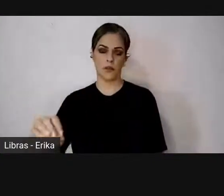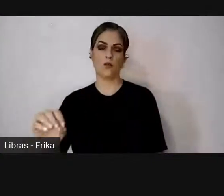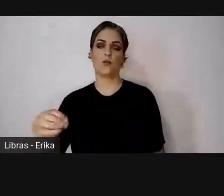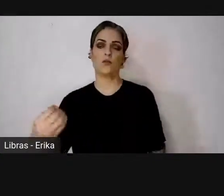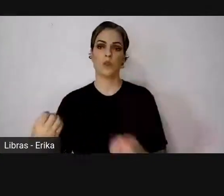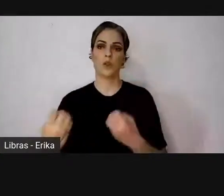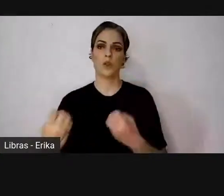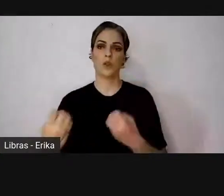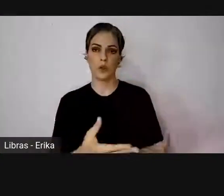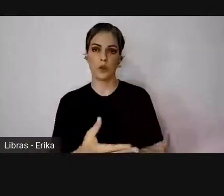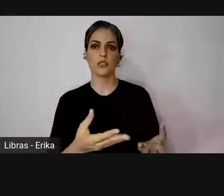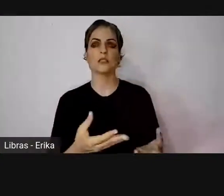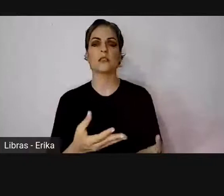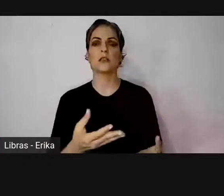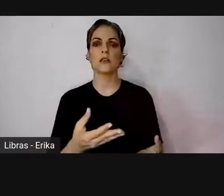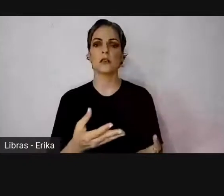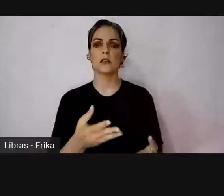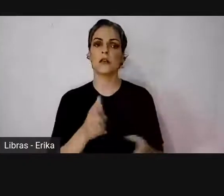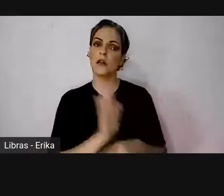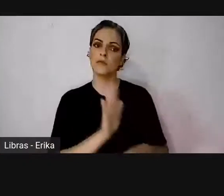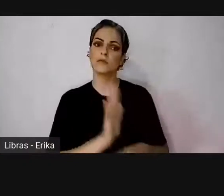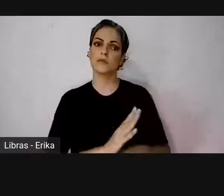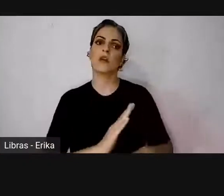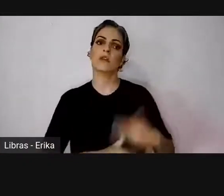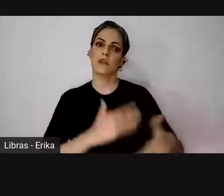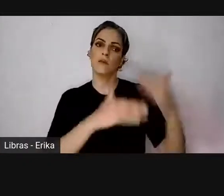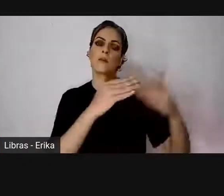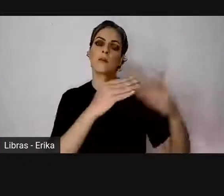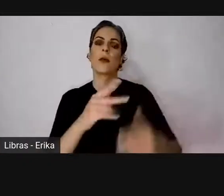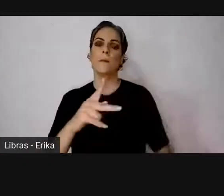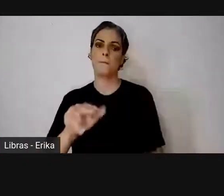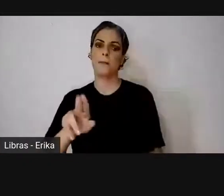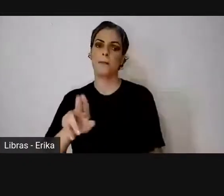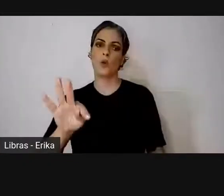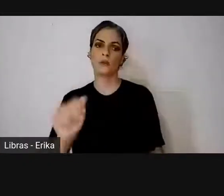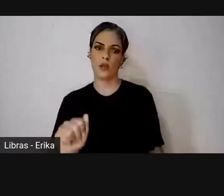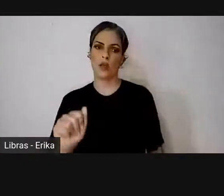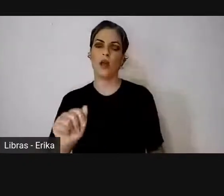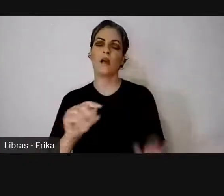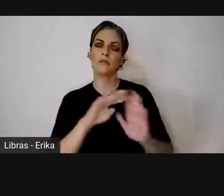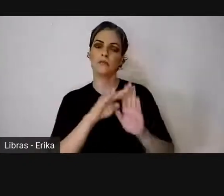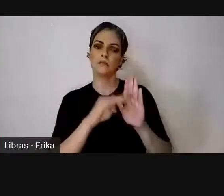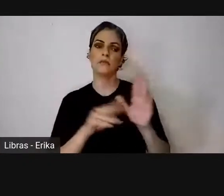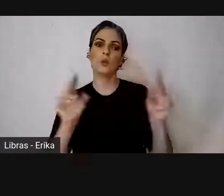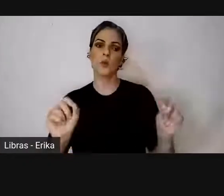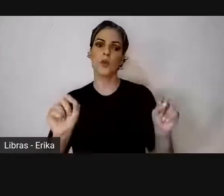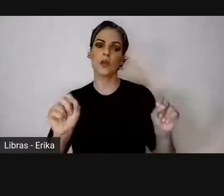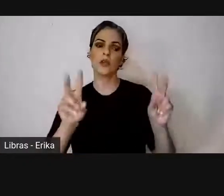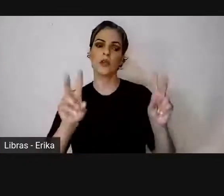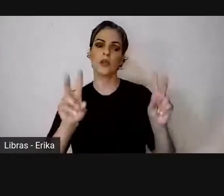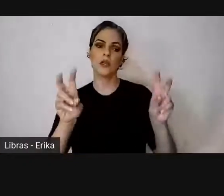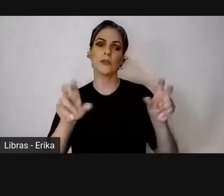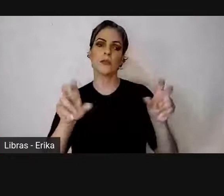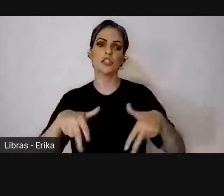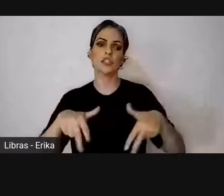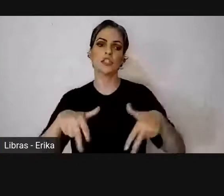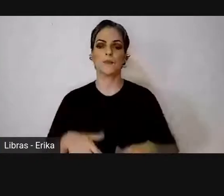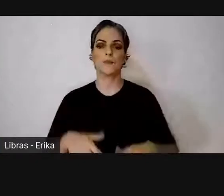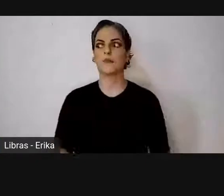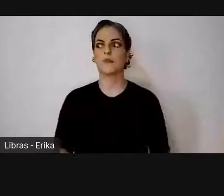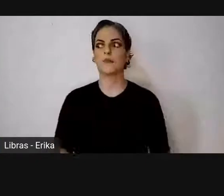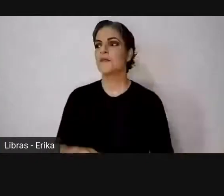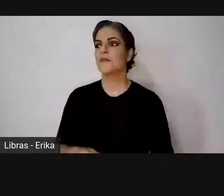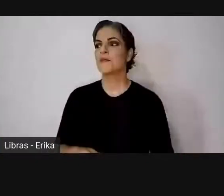para o desenvolvimento da pauta de gênero. Bom, isso foi uma confusão danada, porque o Banco Mundial, primeiro, não tem